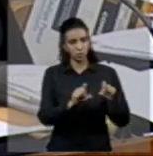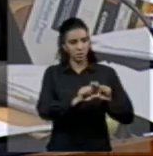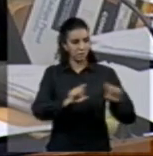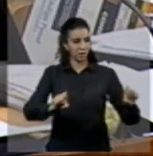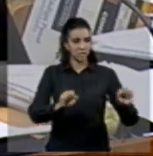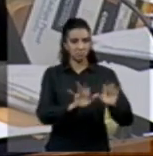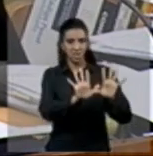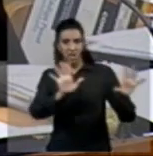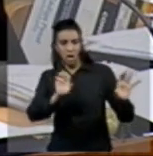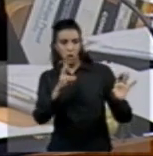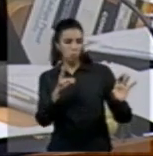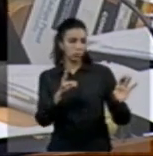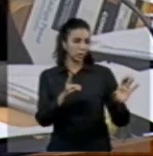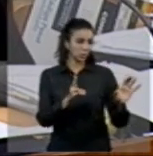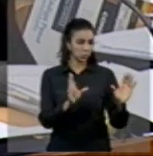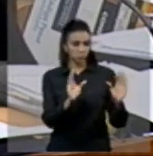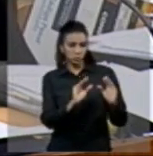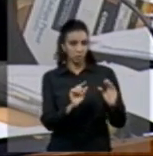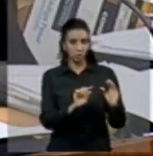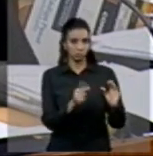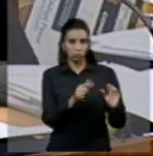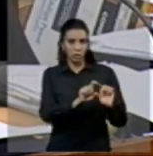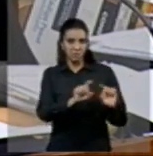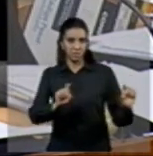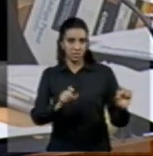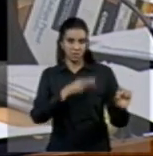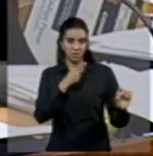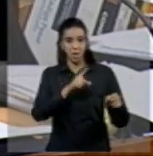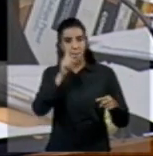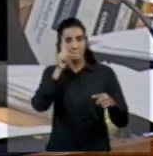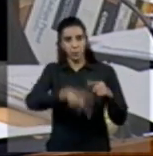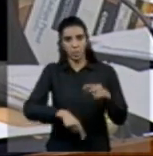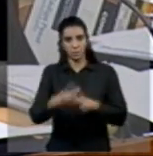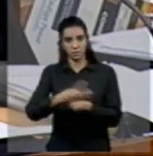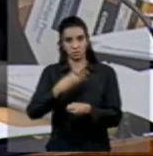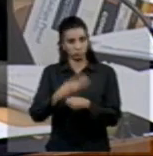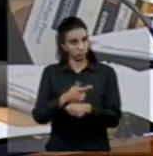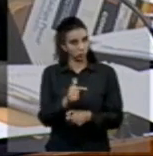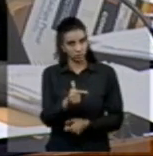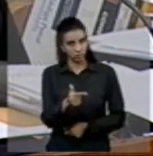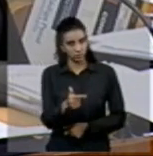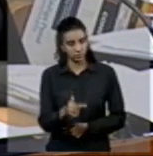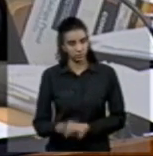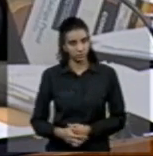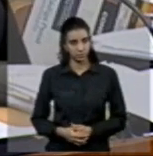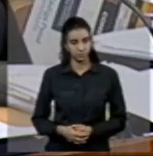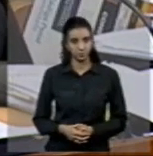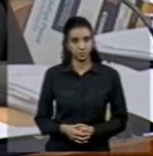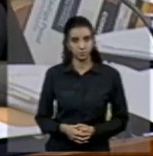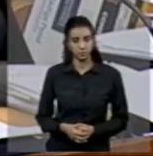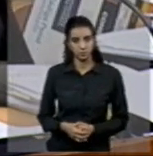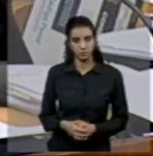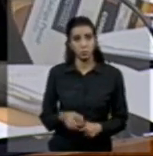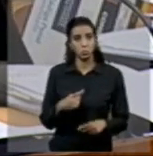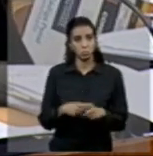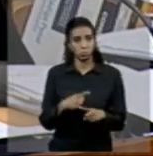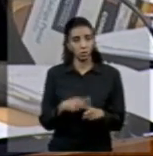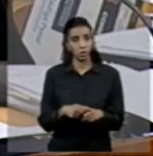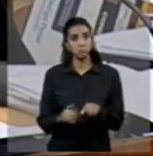implícita em relação à possibilidade de terceirização enquanto legítima